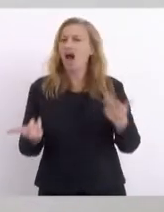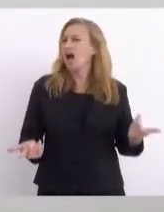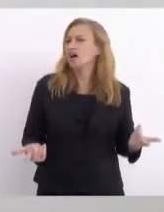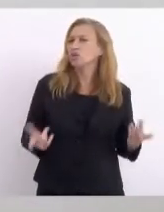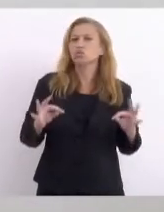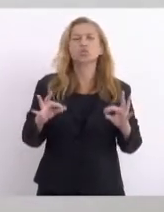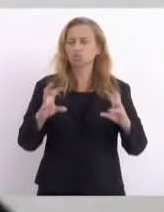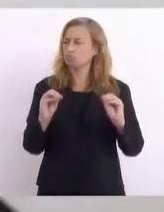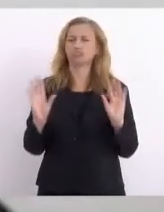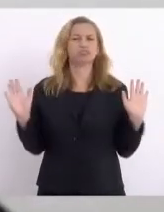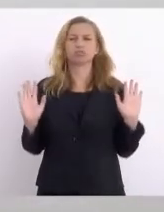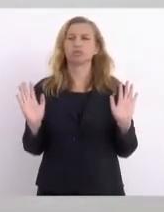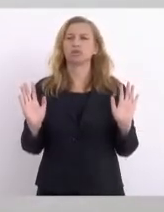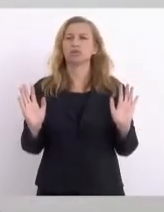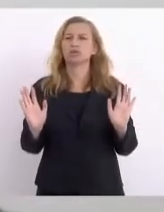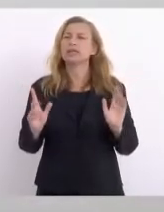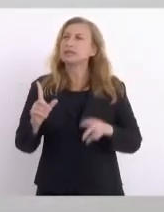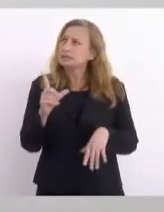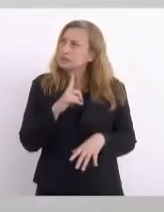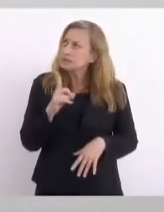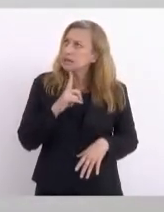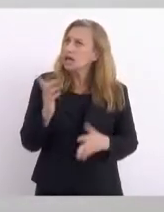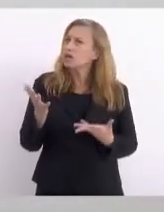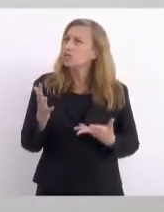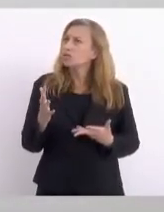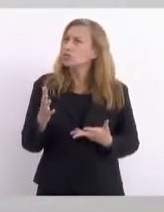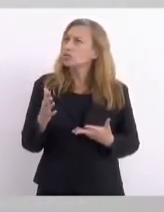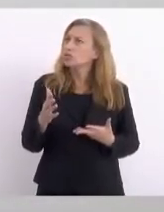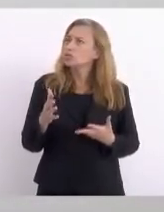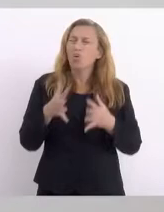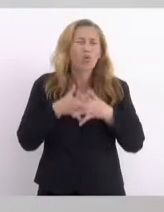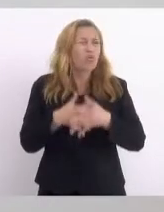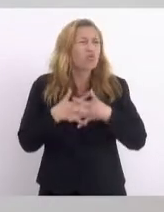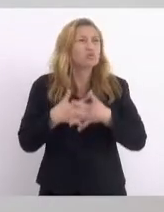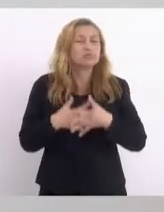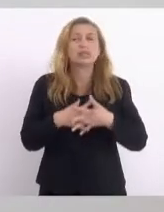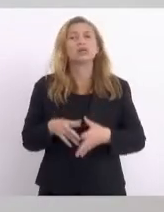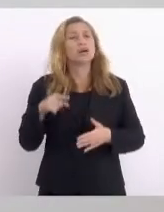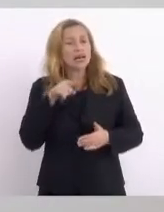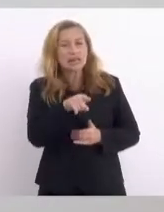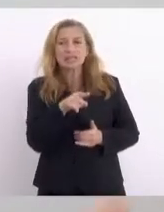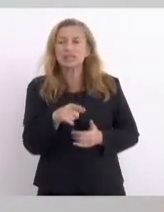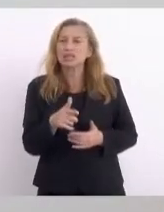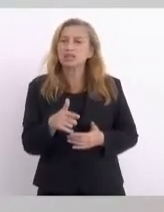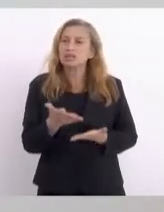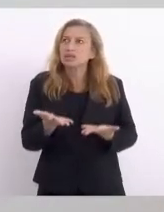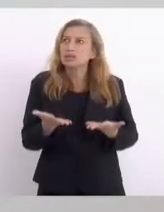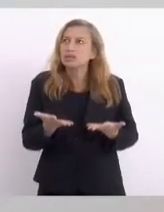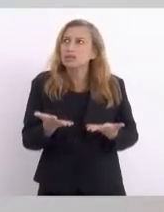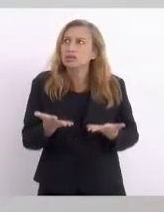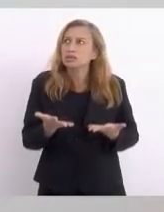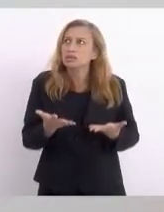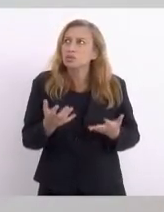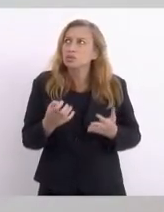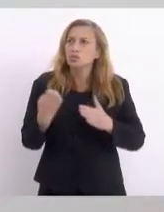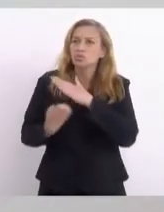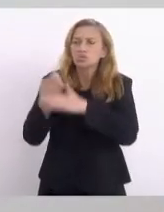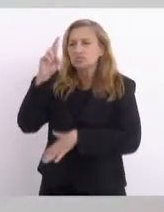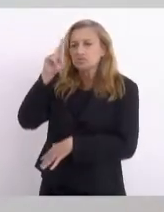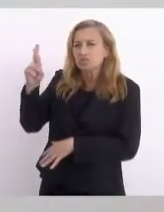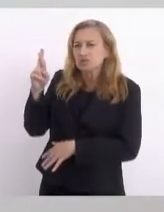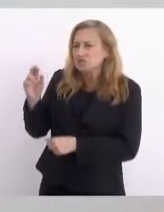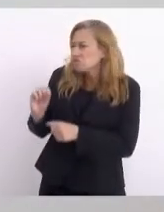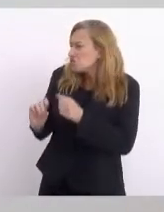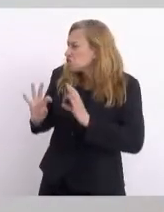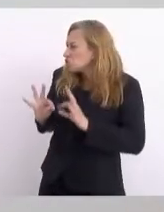seja, há uma confusão ali e o empresário está fazendo o que